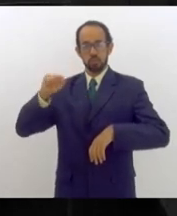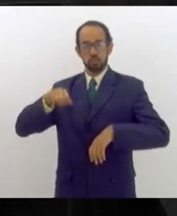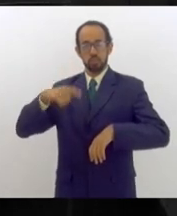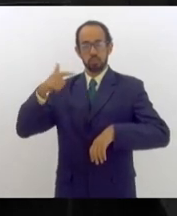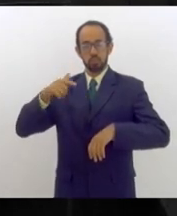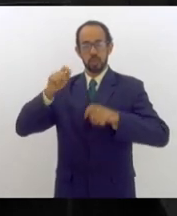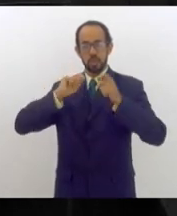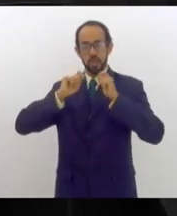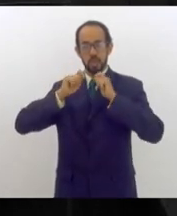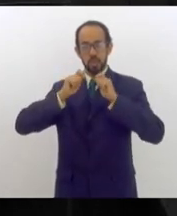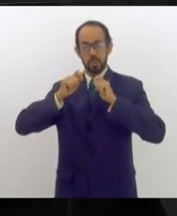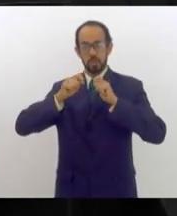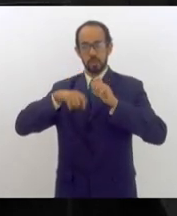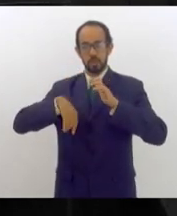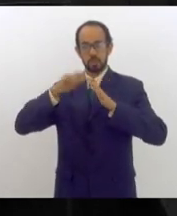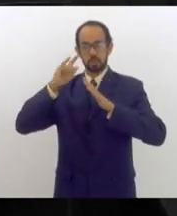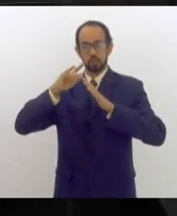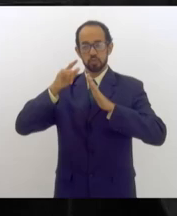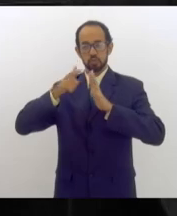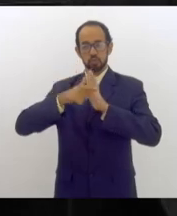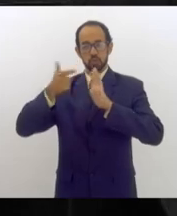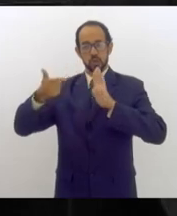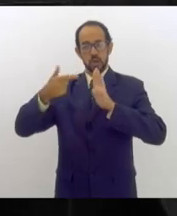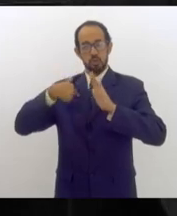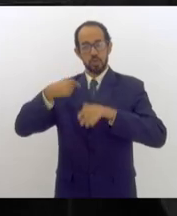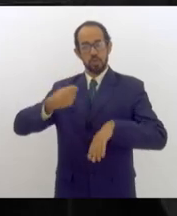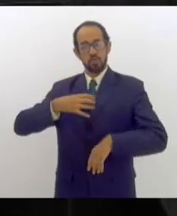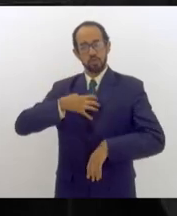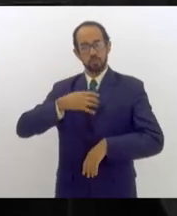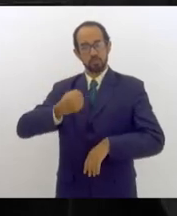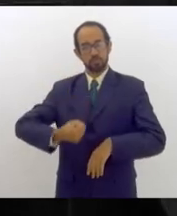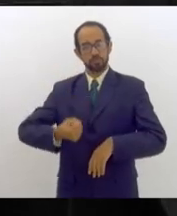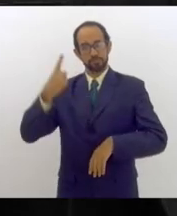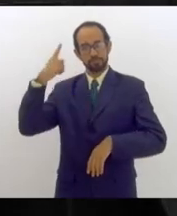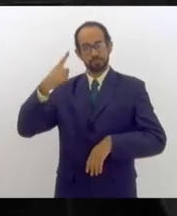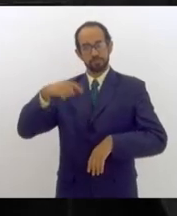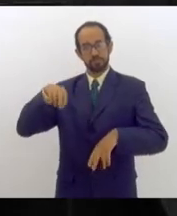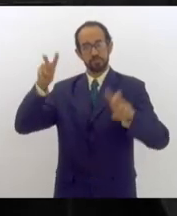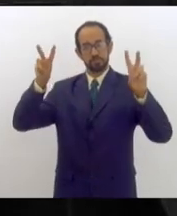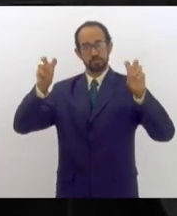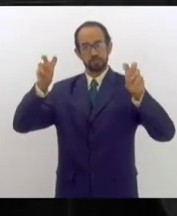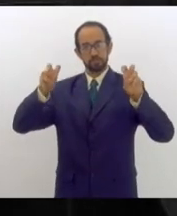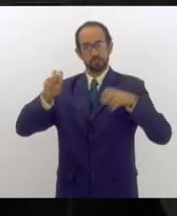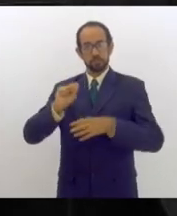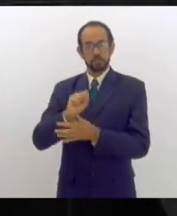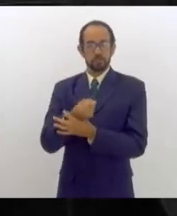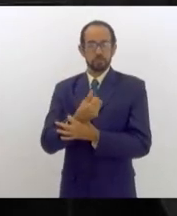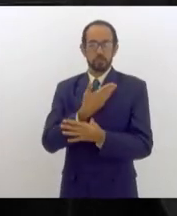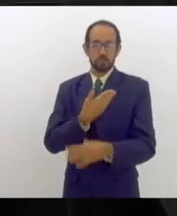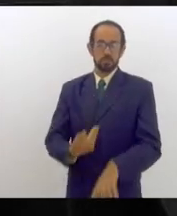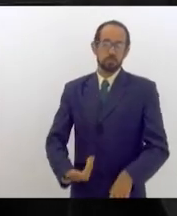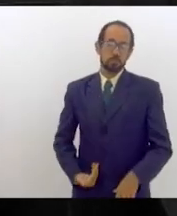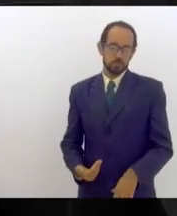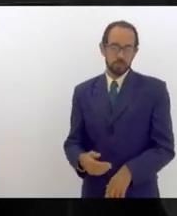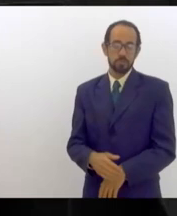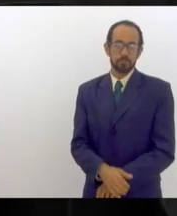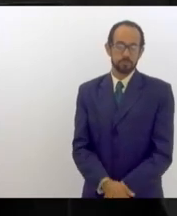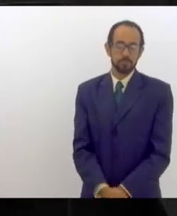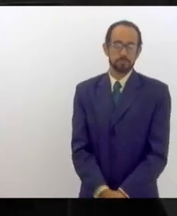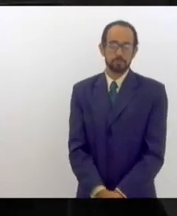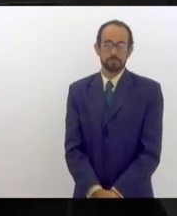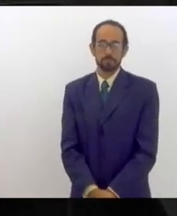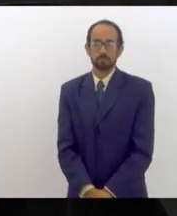estranhar que é o tema Segurança Pública tem uma segurança pública Então já